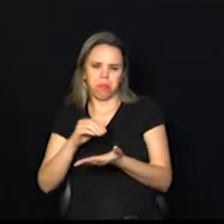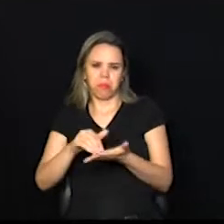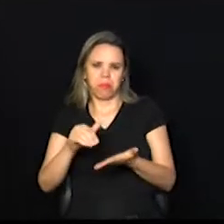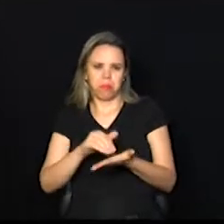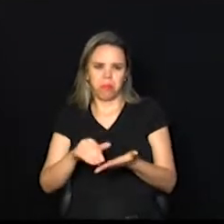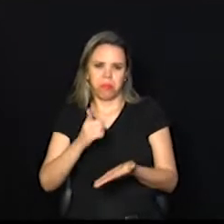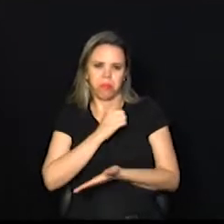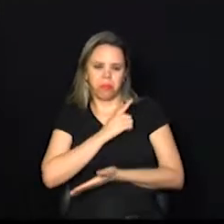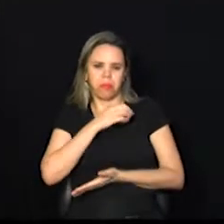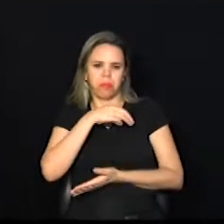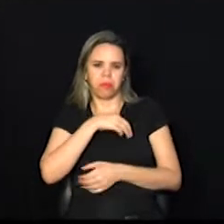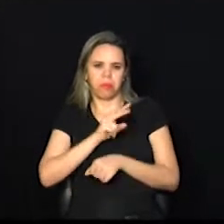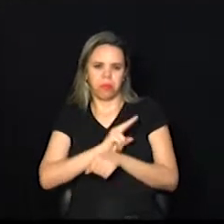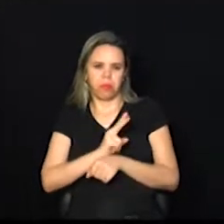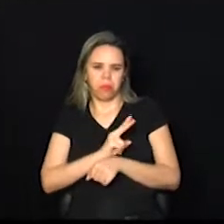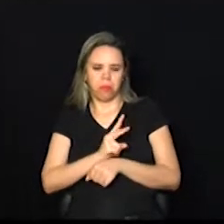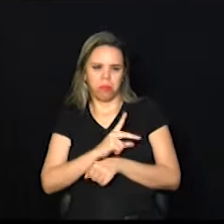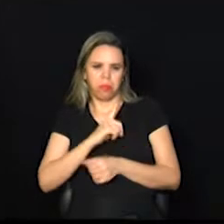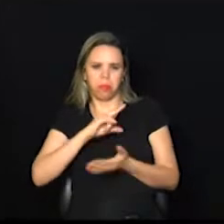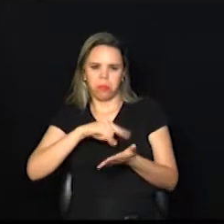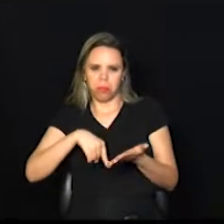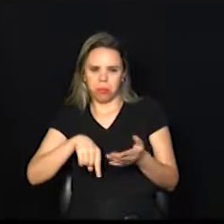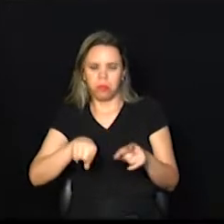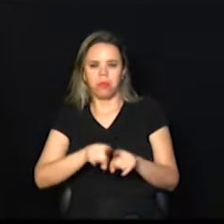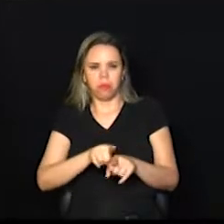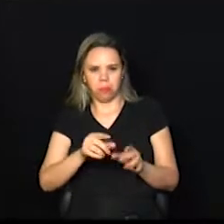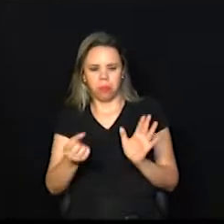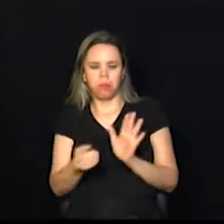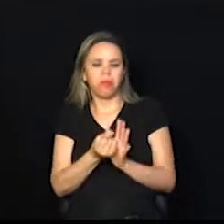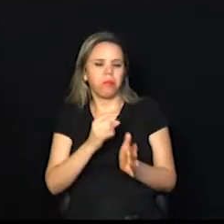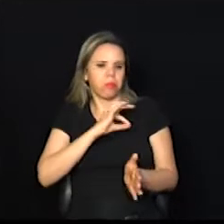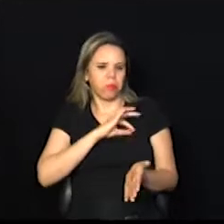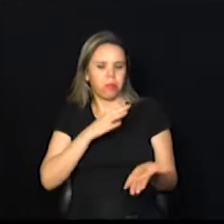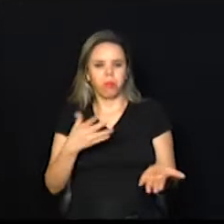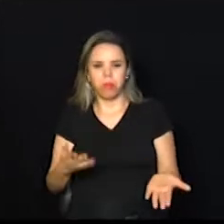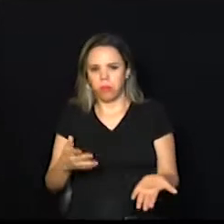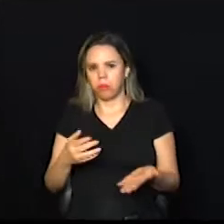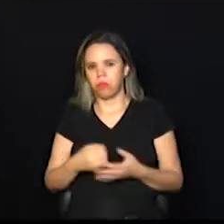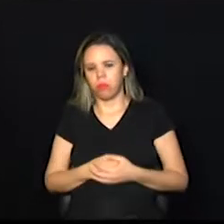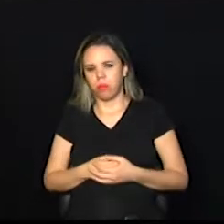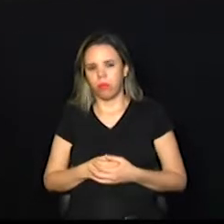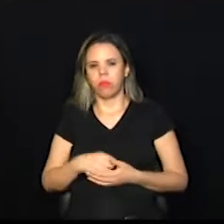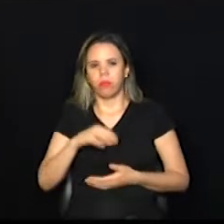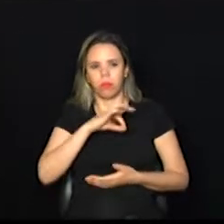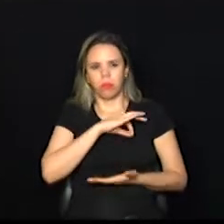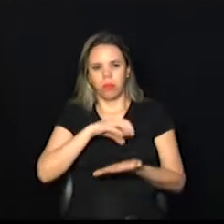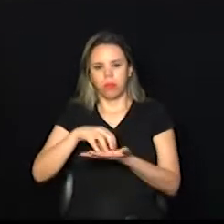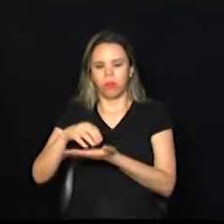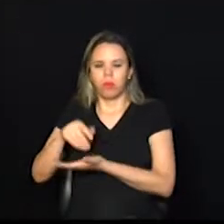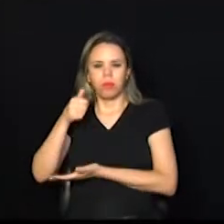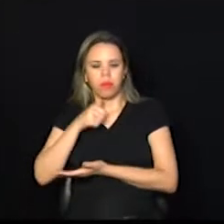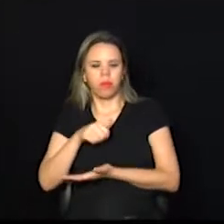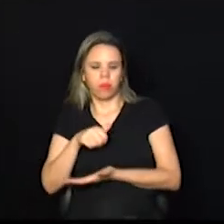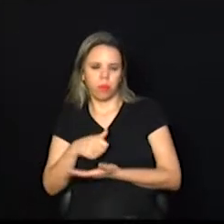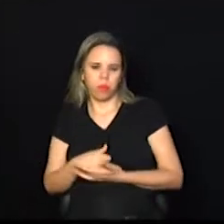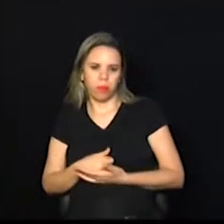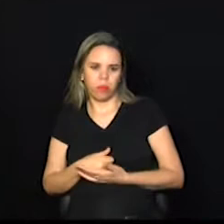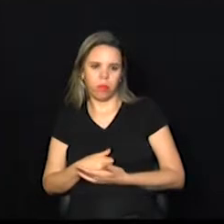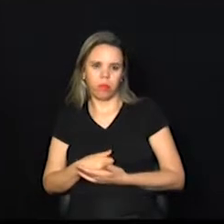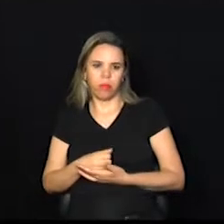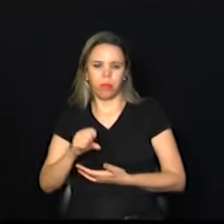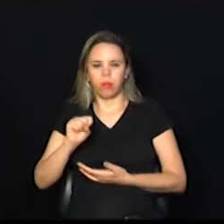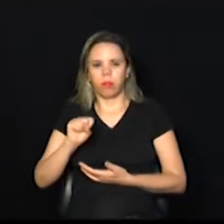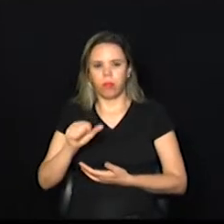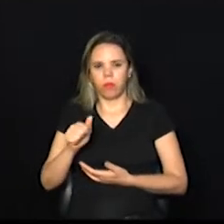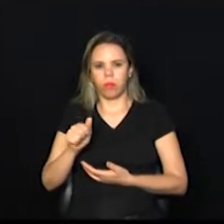Guarda Municipal tem que ter o boletim de ocorrência registrado e pelas delegacias da mulher. Tá? O SARAEM ele